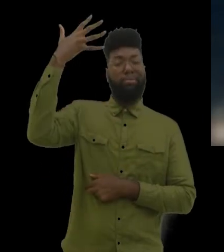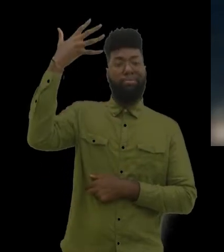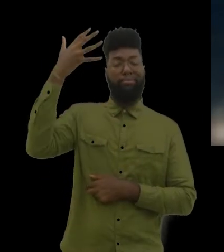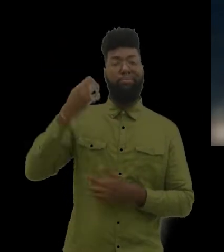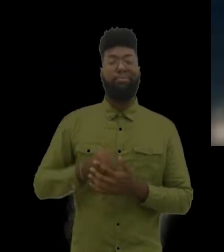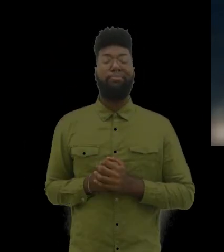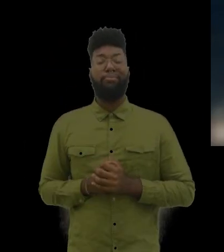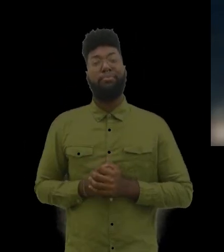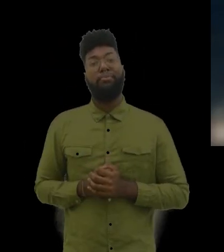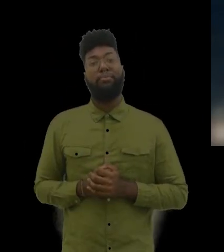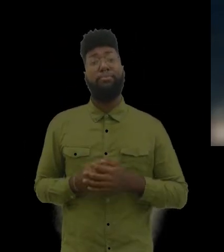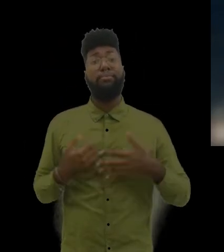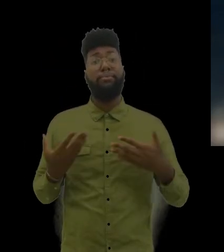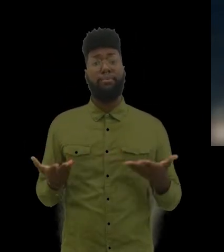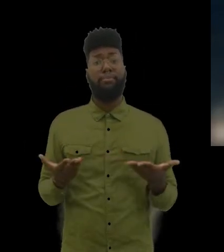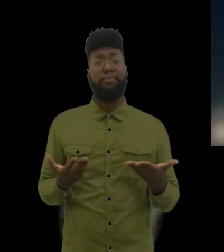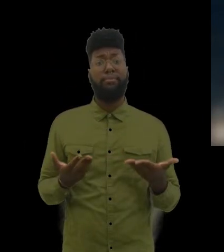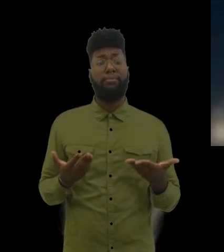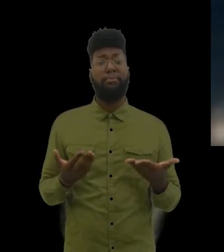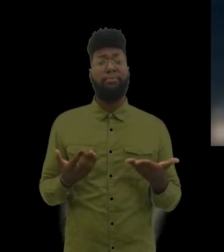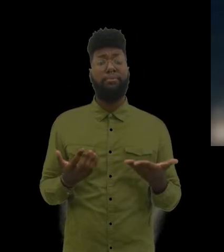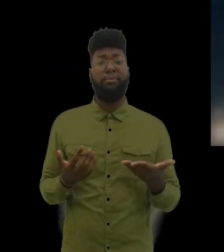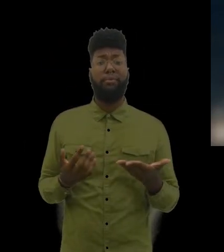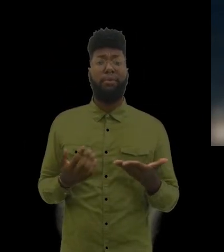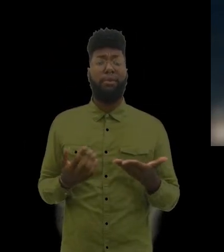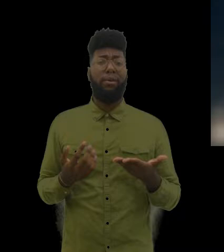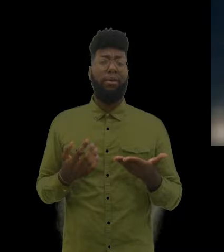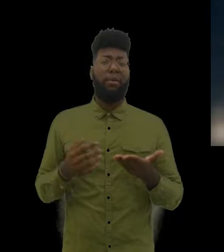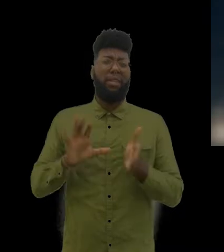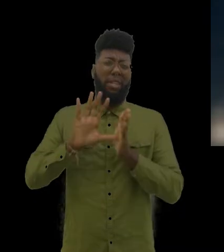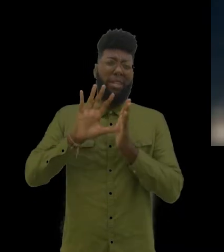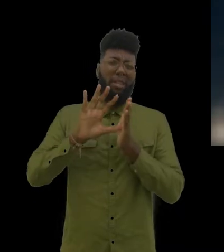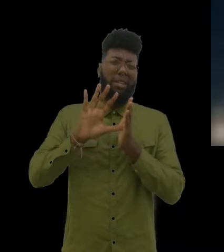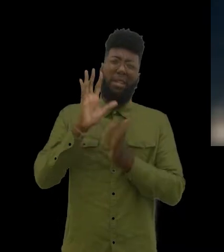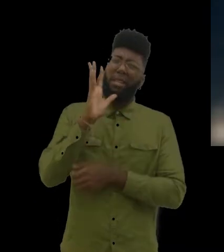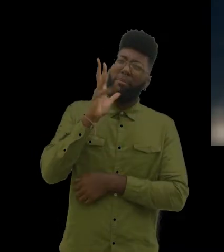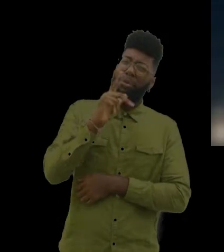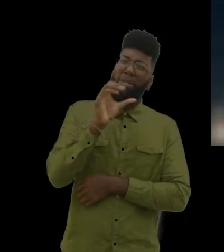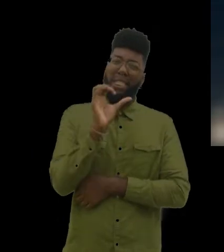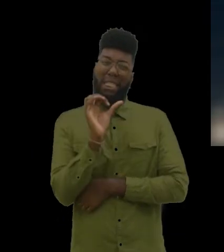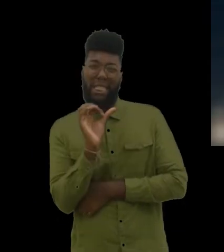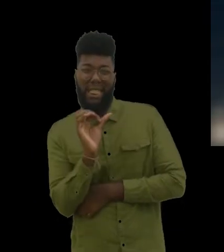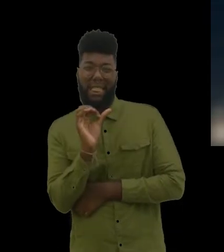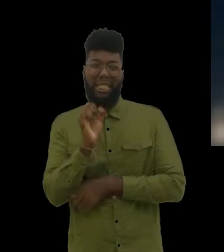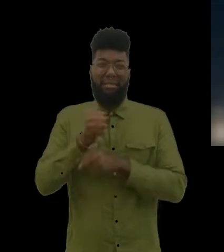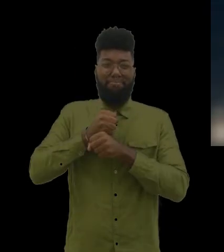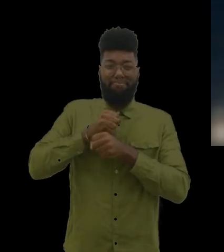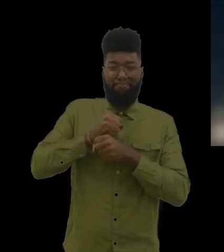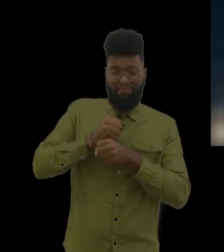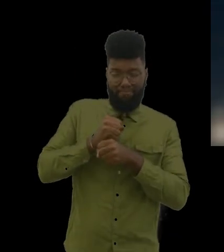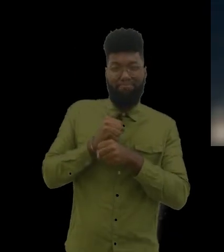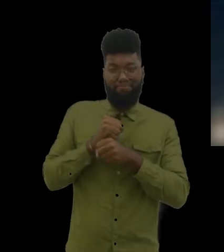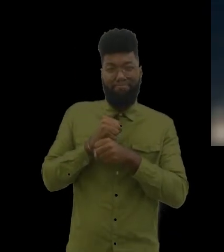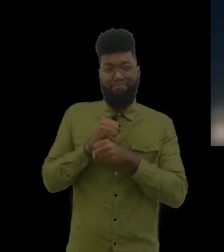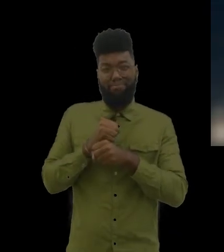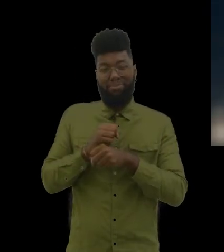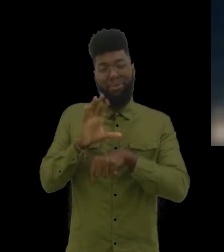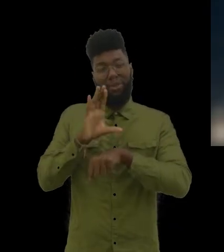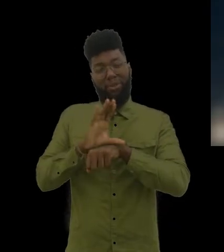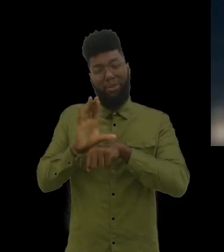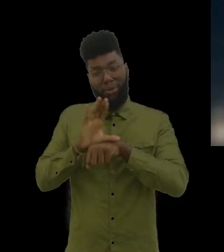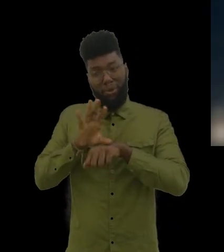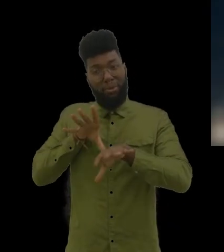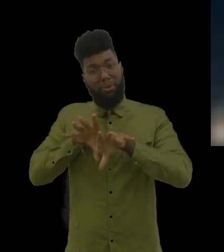parte. Levei 6 anos para me formar num curso de 4 anos, né? Em função dessas dificuldades todas, mas não